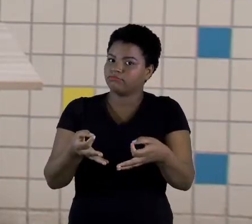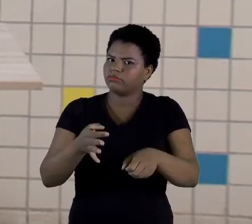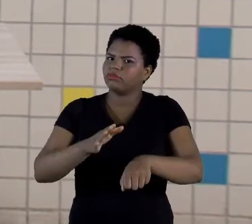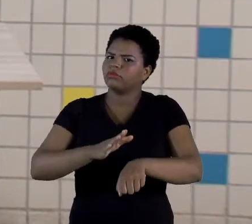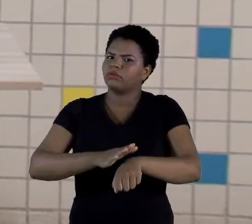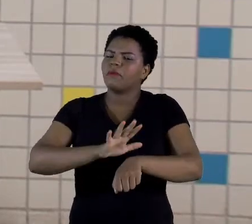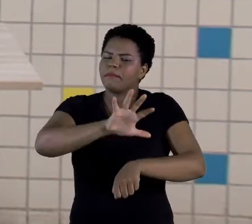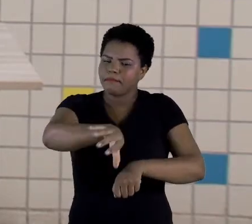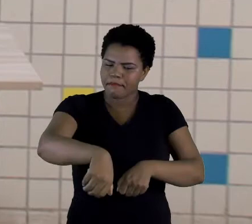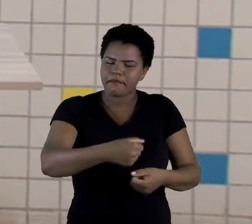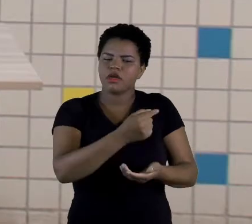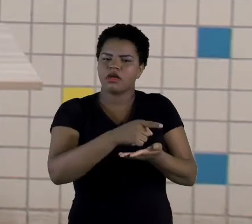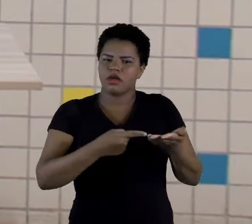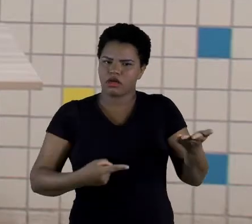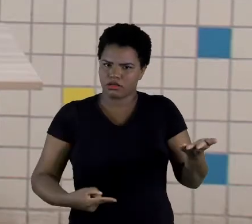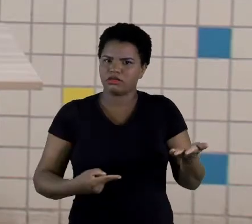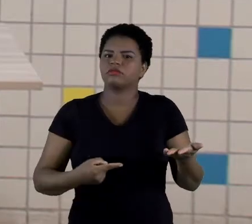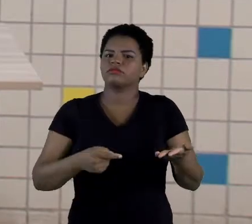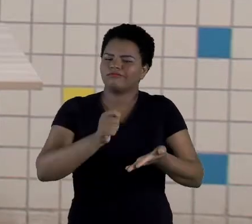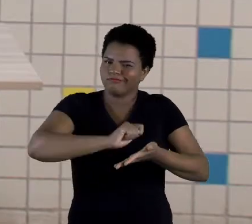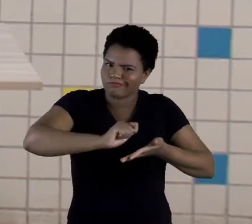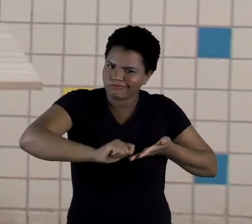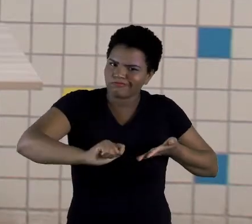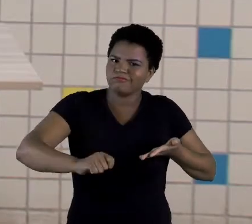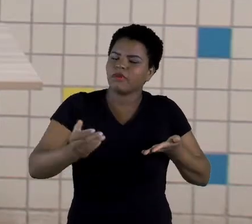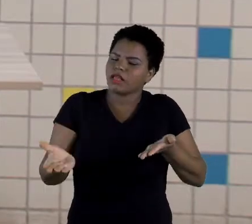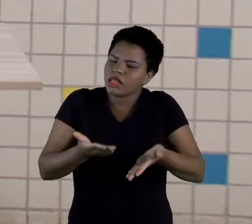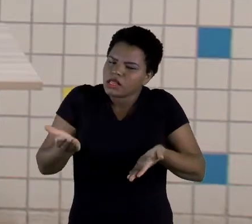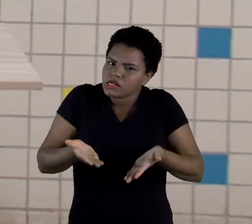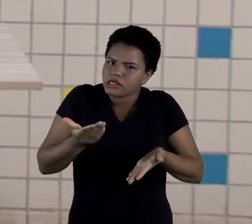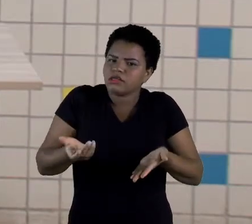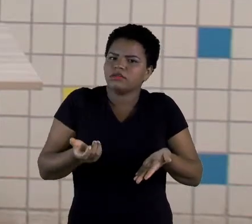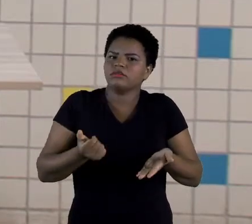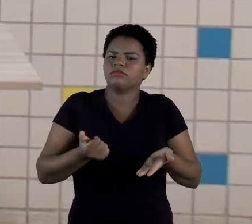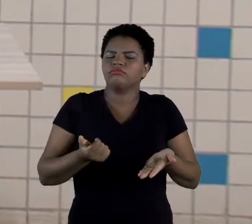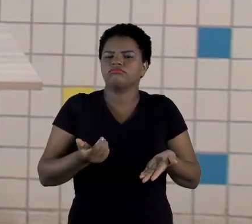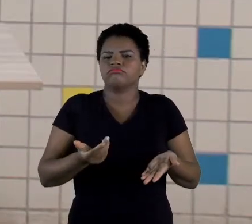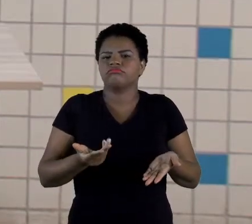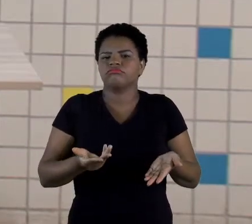o caderninho para estar anotando também, pegar o livro para vocês estarem